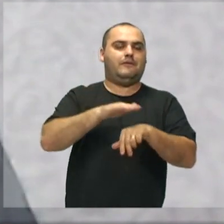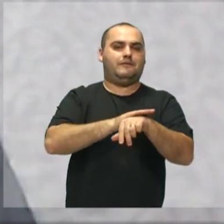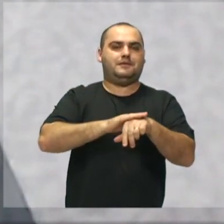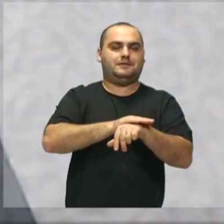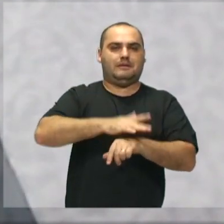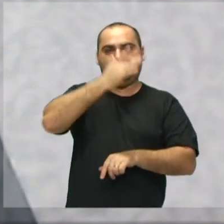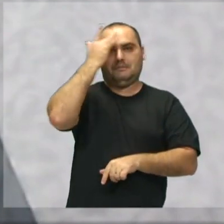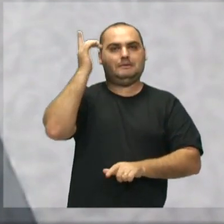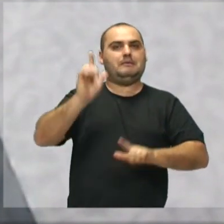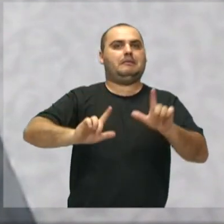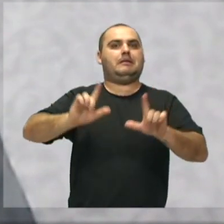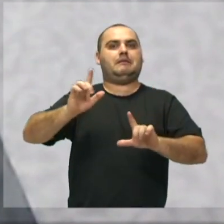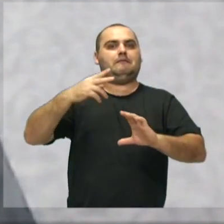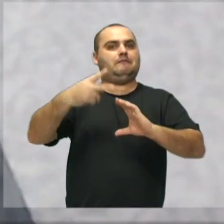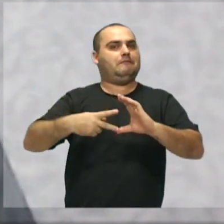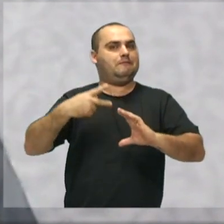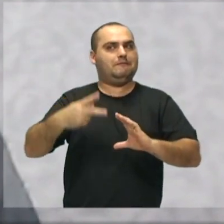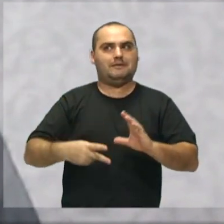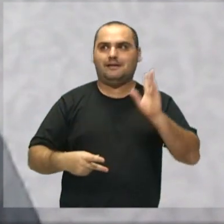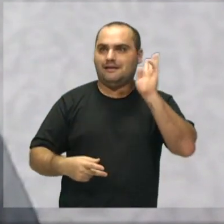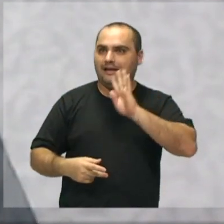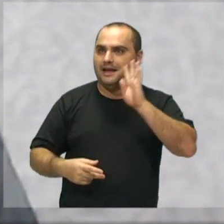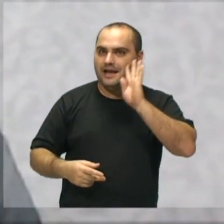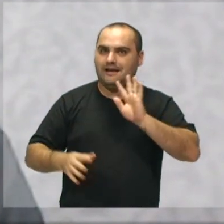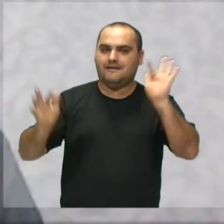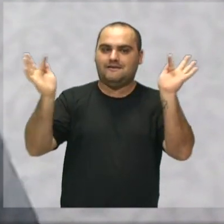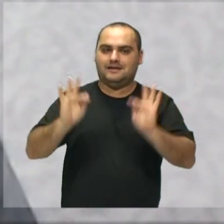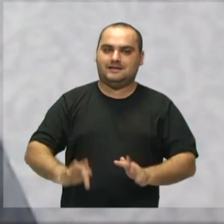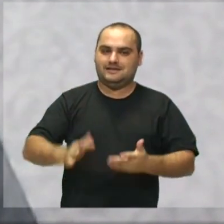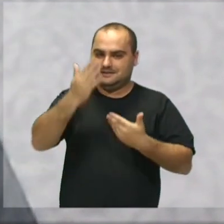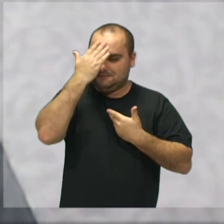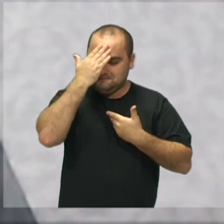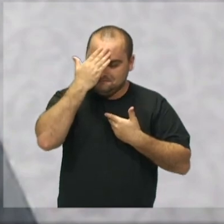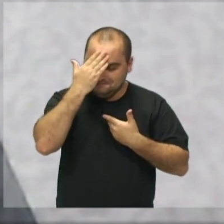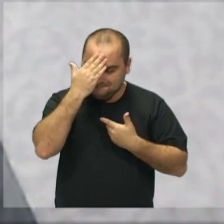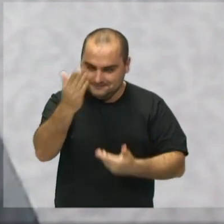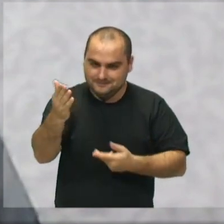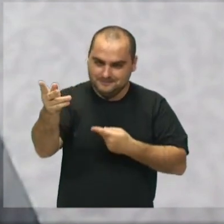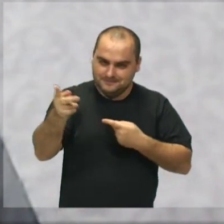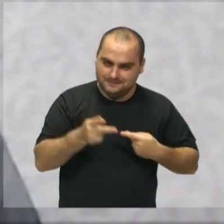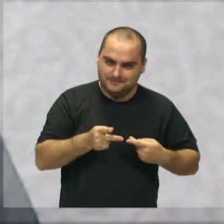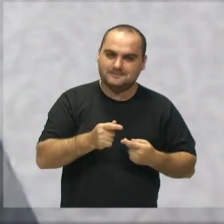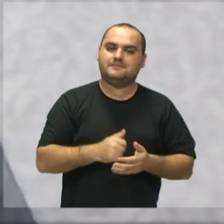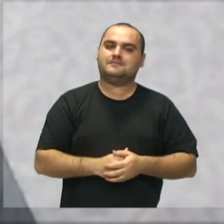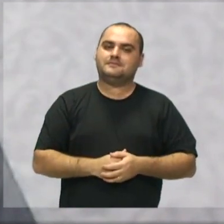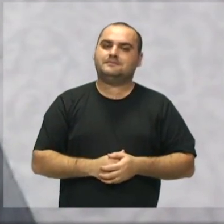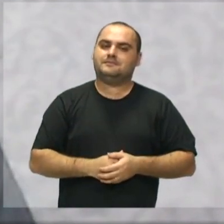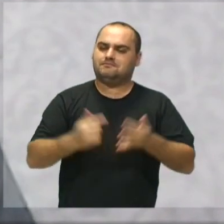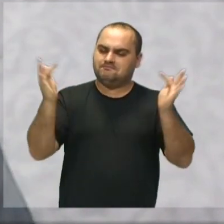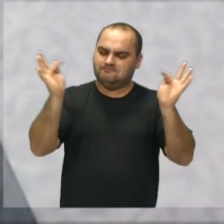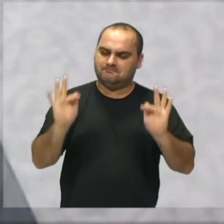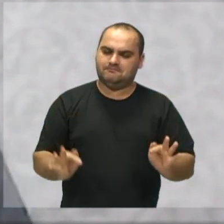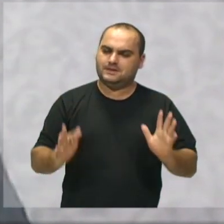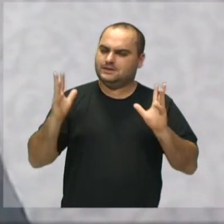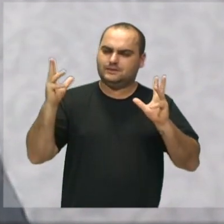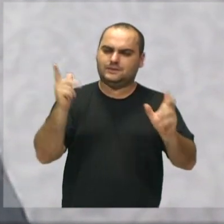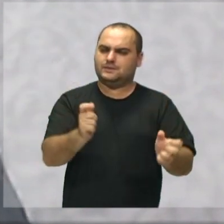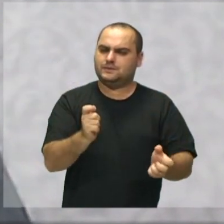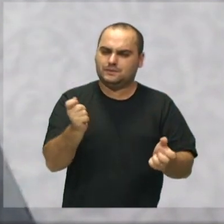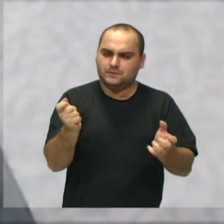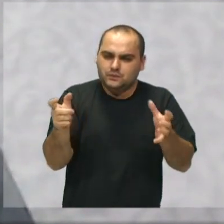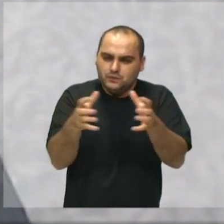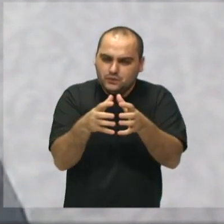da Câmara, puxa, que legal. Fiquei bem feliz mesmo, muito obrigado pelo convite, desejo muitas felicidades para você e toda a equipe da